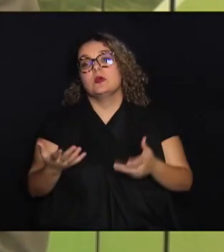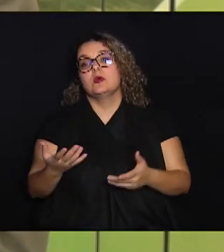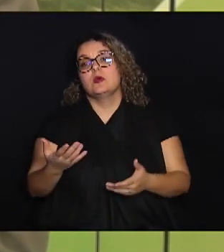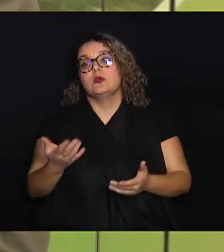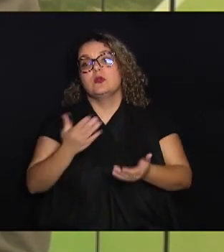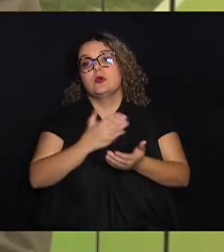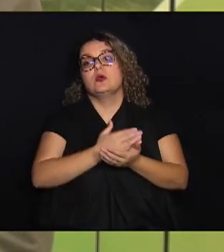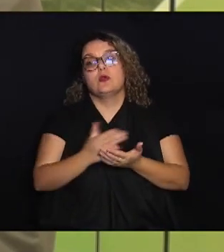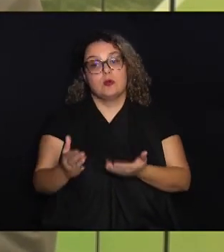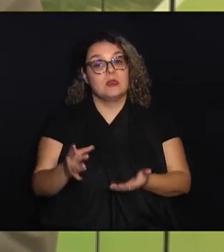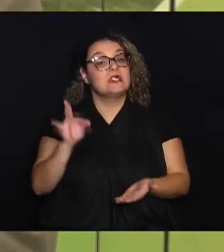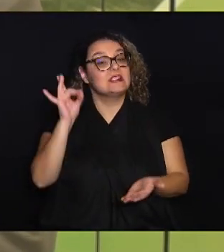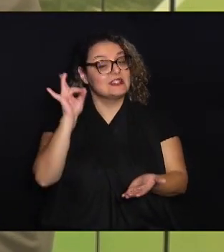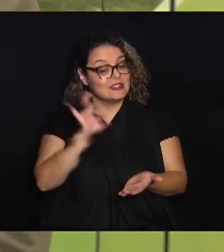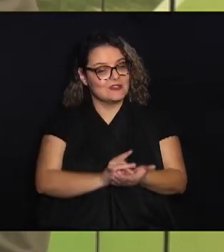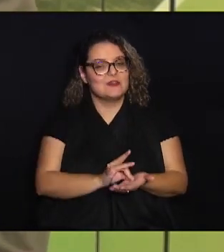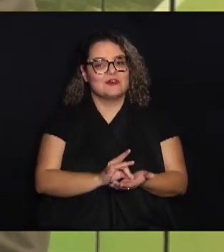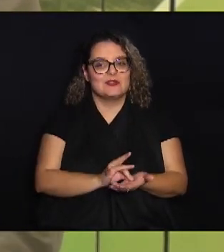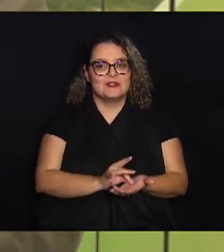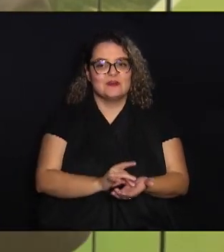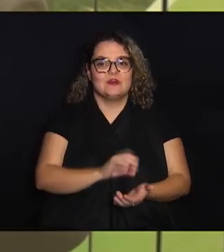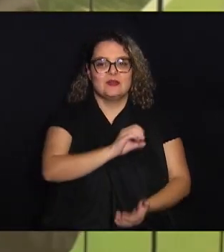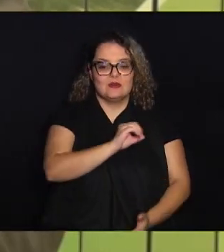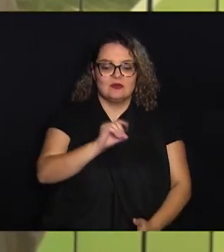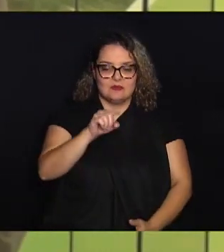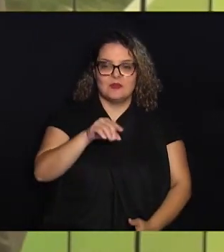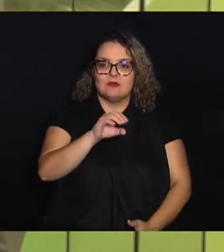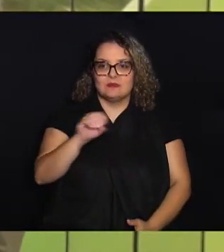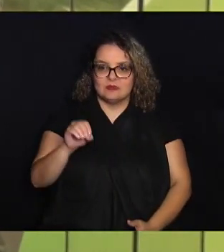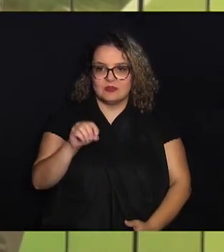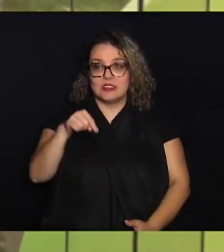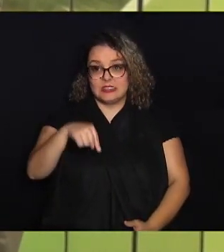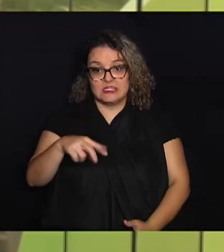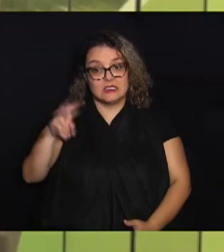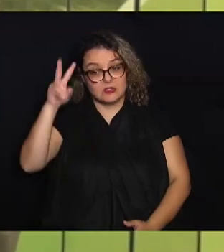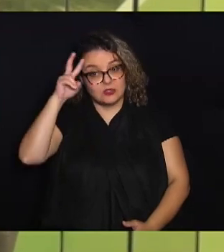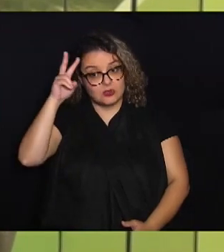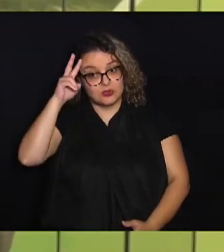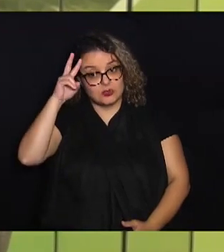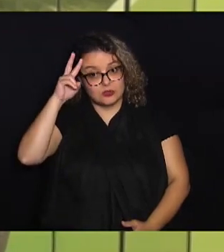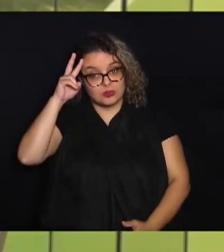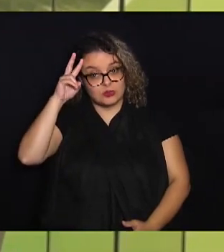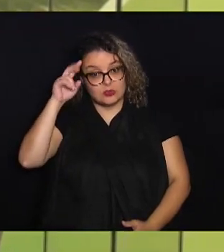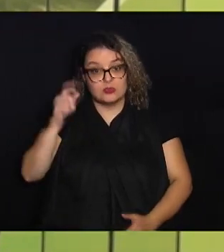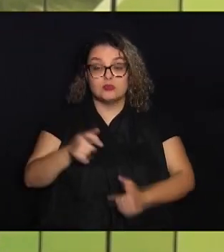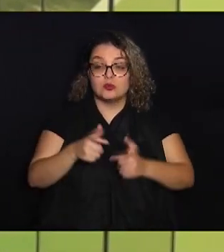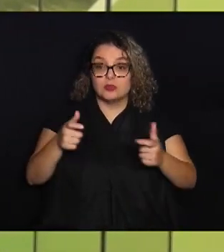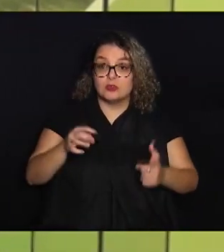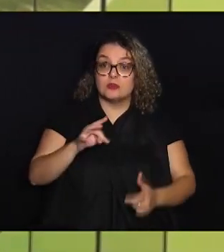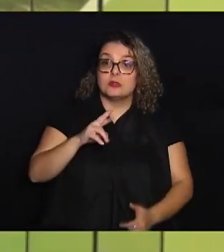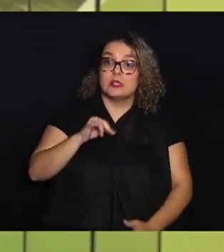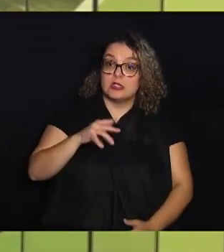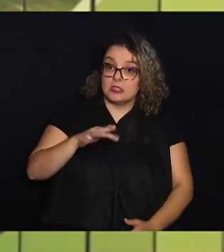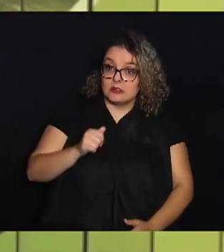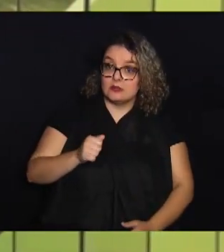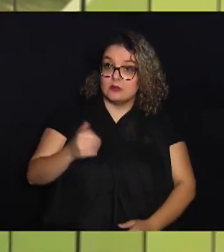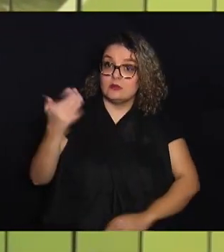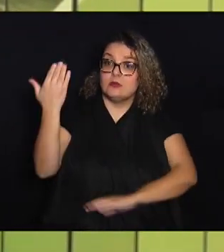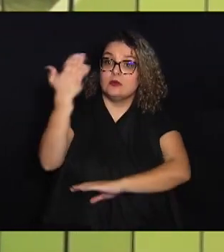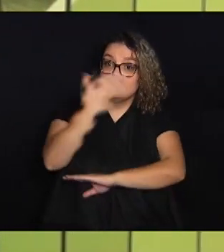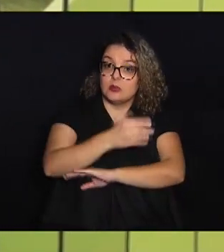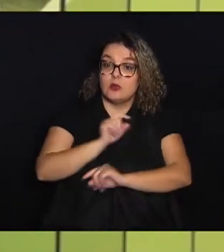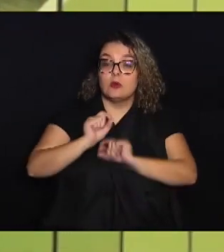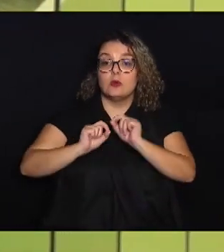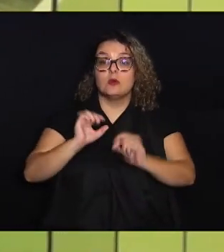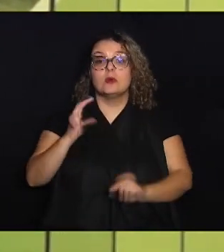Começa a valer a partir de meia-noite, portanto, desta segunda-feira, o aumento nas tarifas de pedágio. Bom, é o